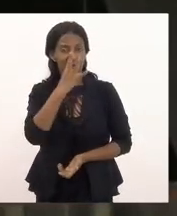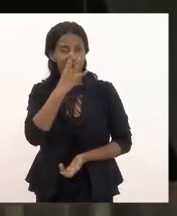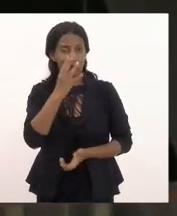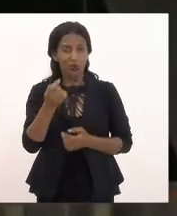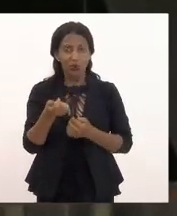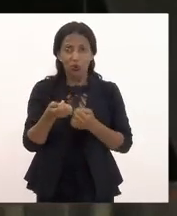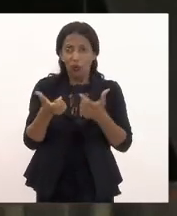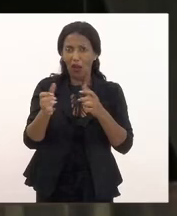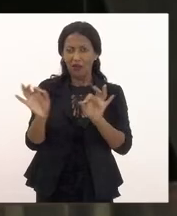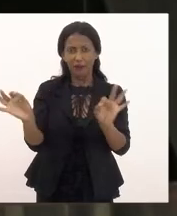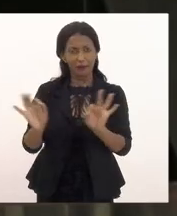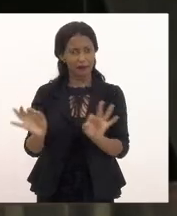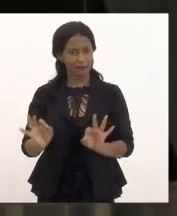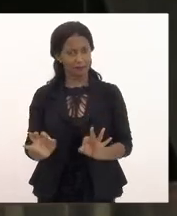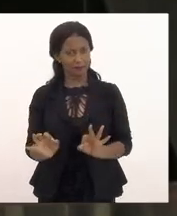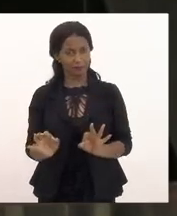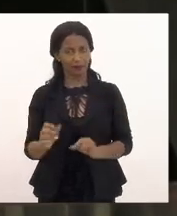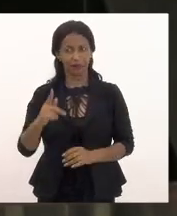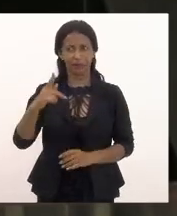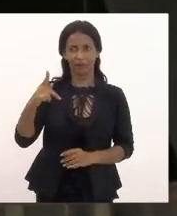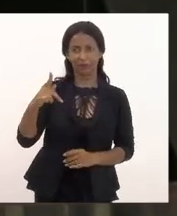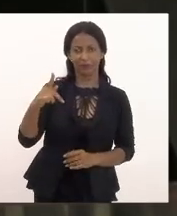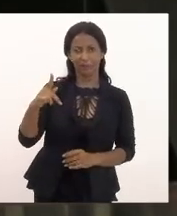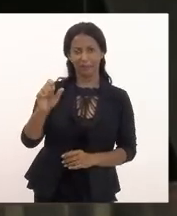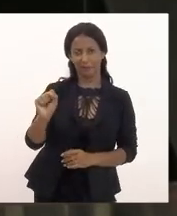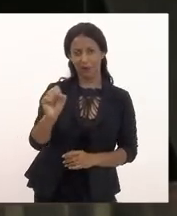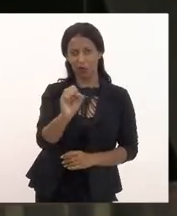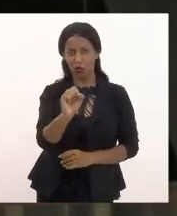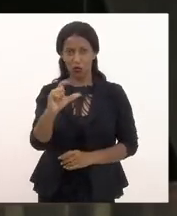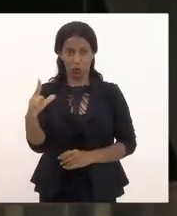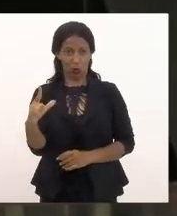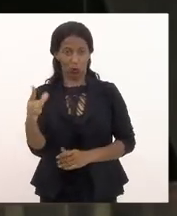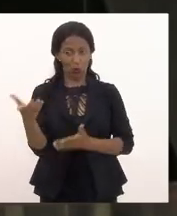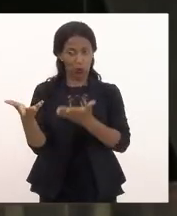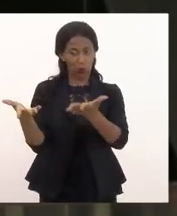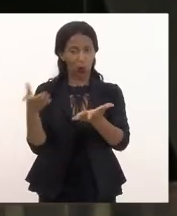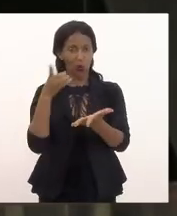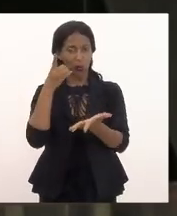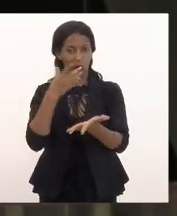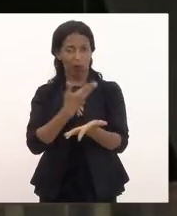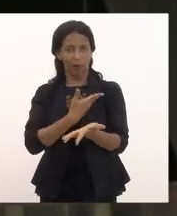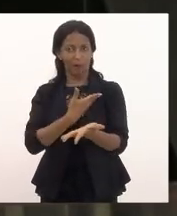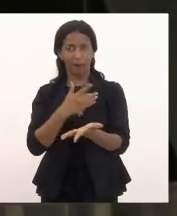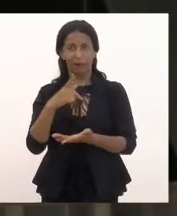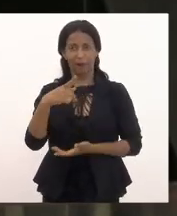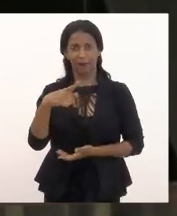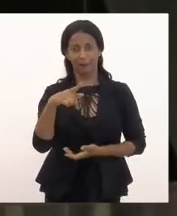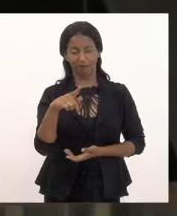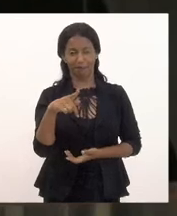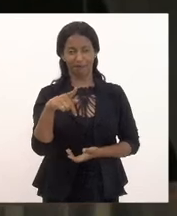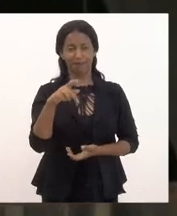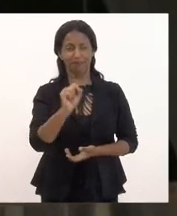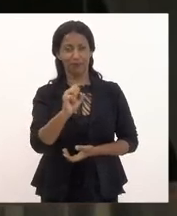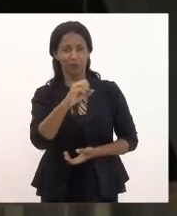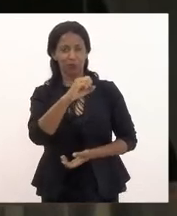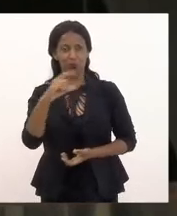quase ninguém, o PSOL, ô deputado, amigo, o PSOL,